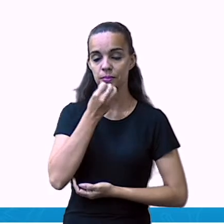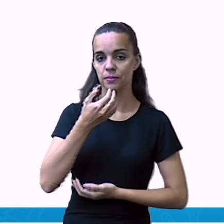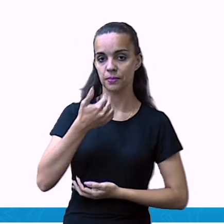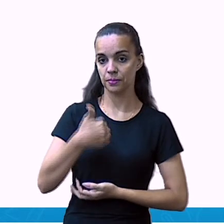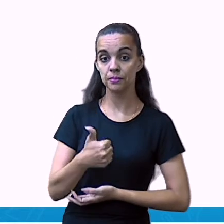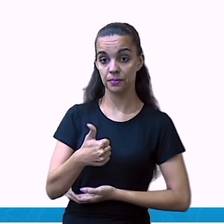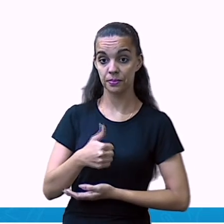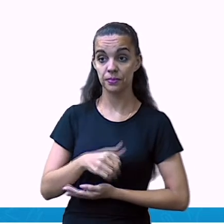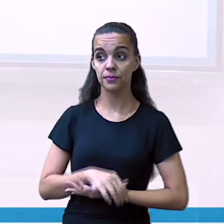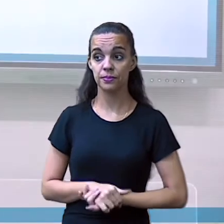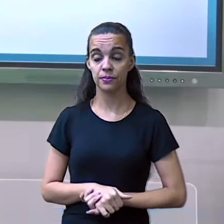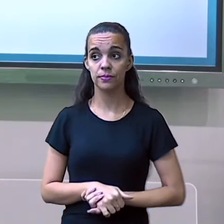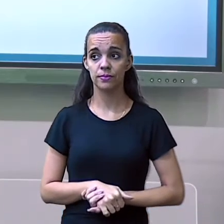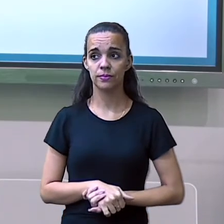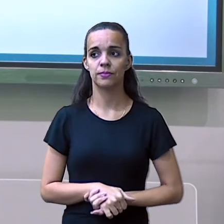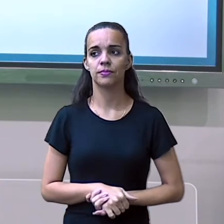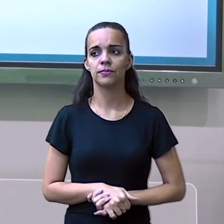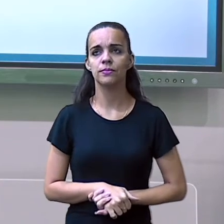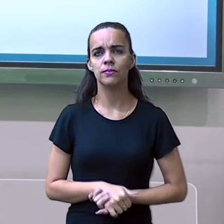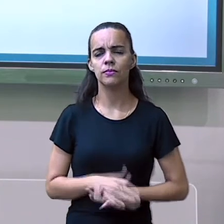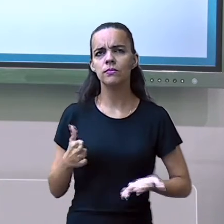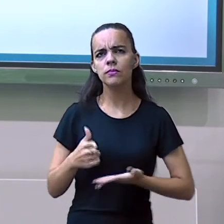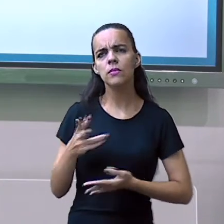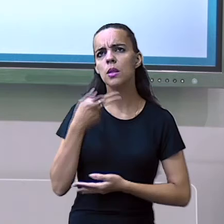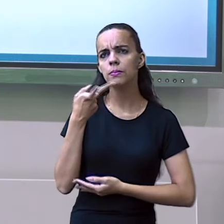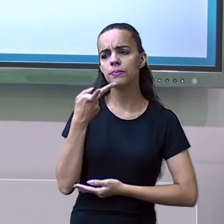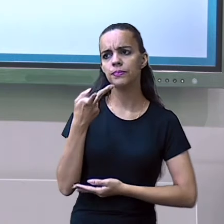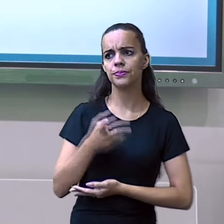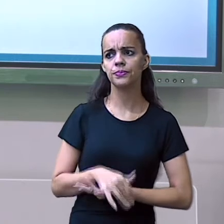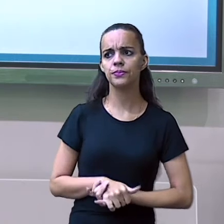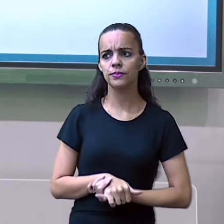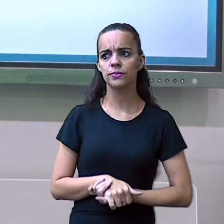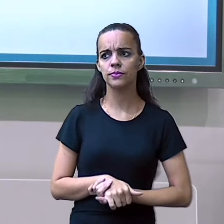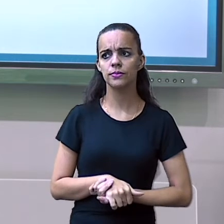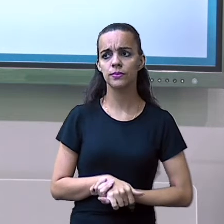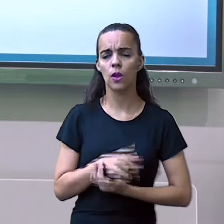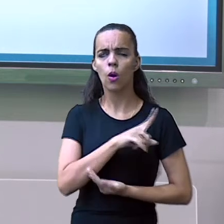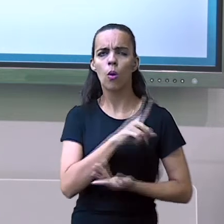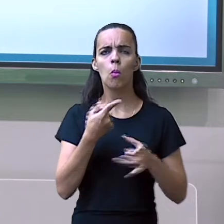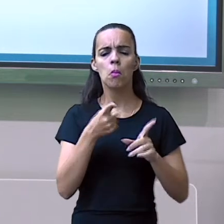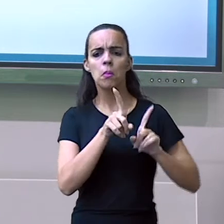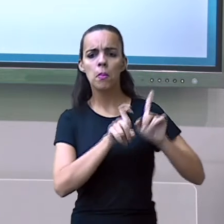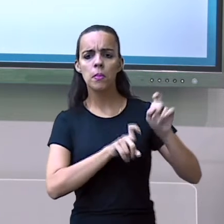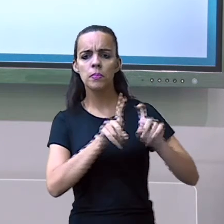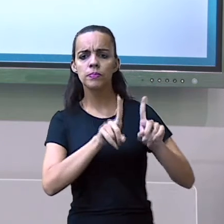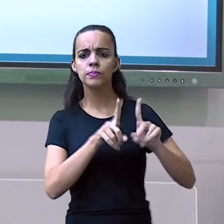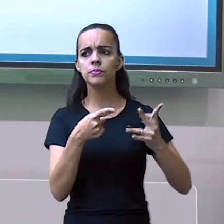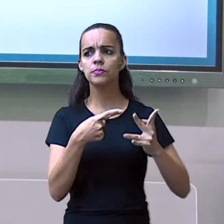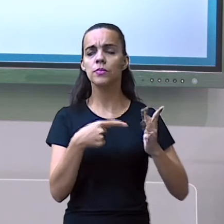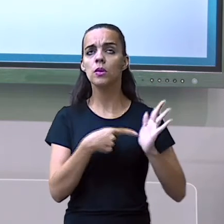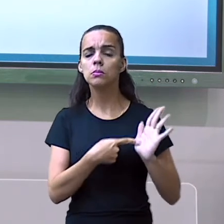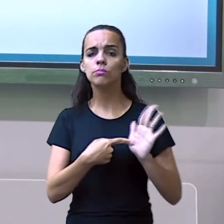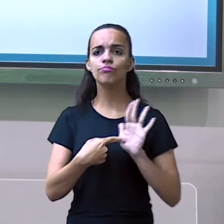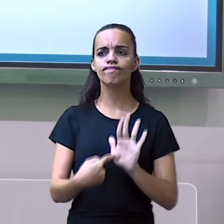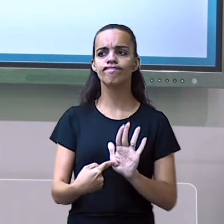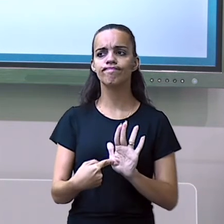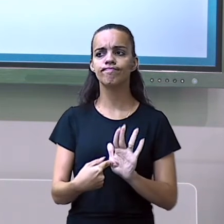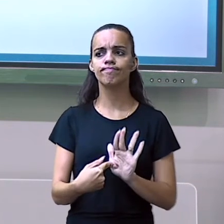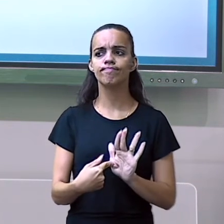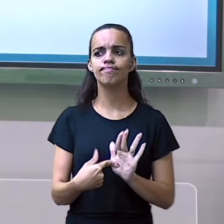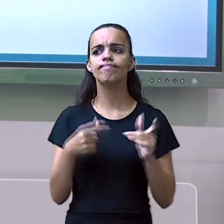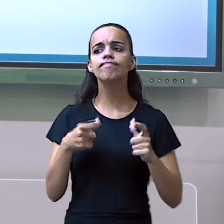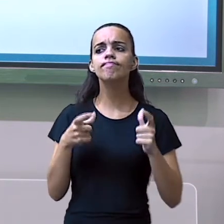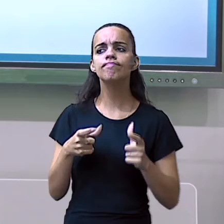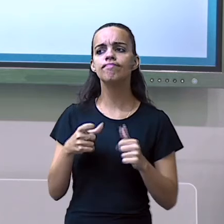Muito bem! Agora me diga, qual a expressão que indica